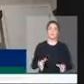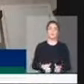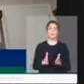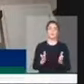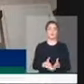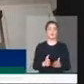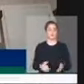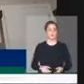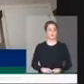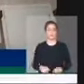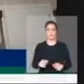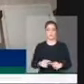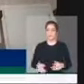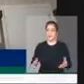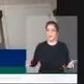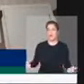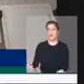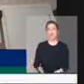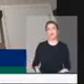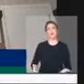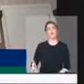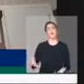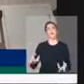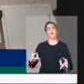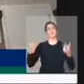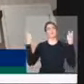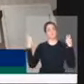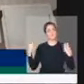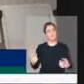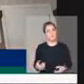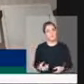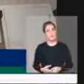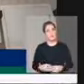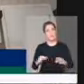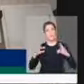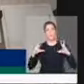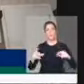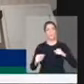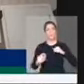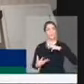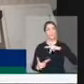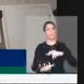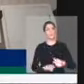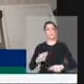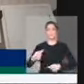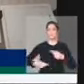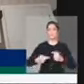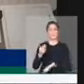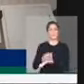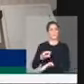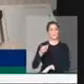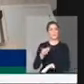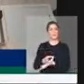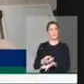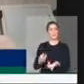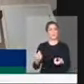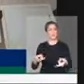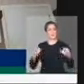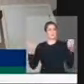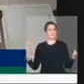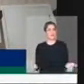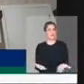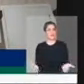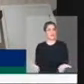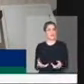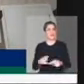o mundo acadêmico país da conta agora que tá na hora aliás o mundo inteiro tá discutindo isso porque as condições